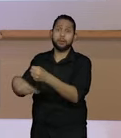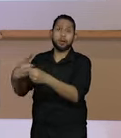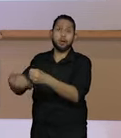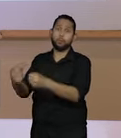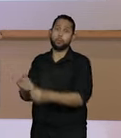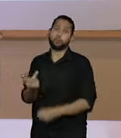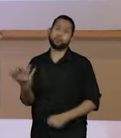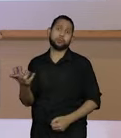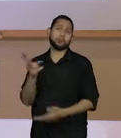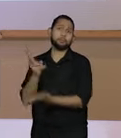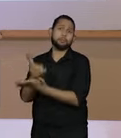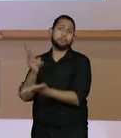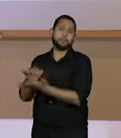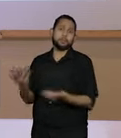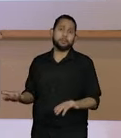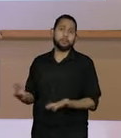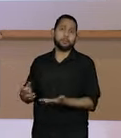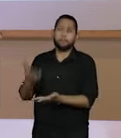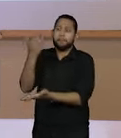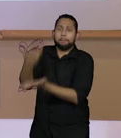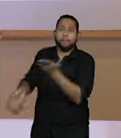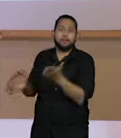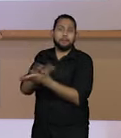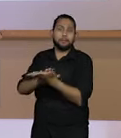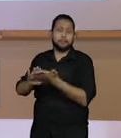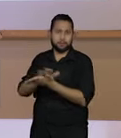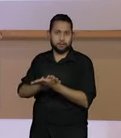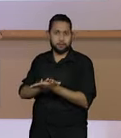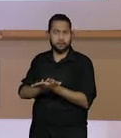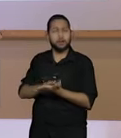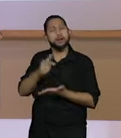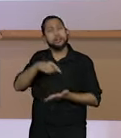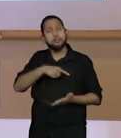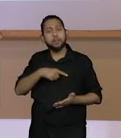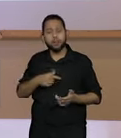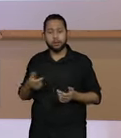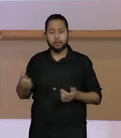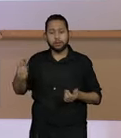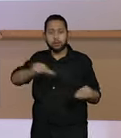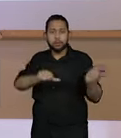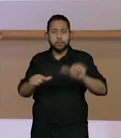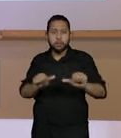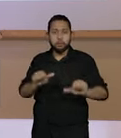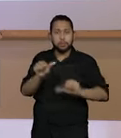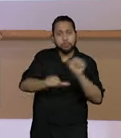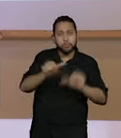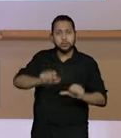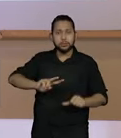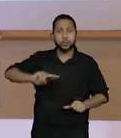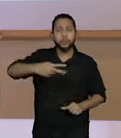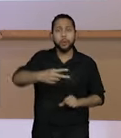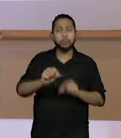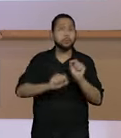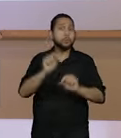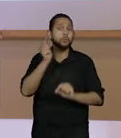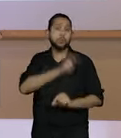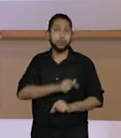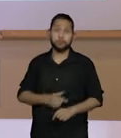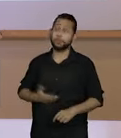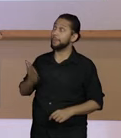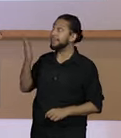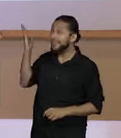ele, além no caso das transformações químicas? Esse conteúdo é importante